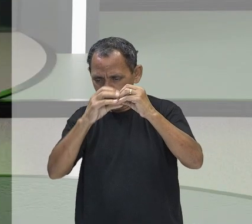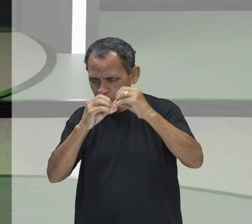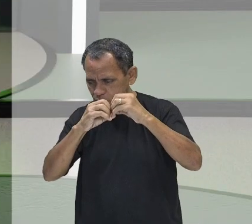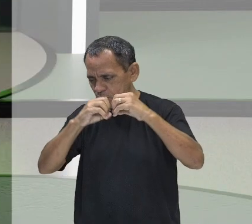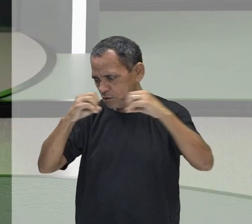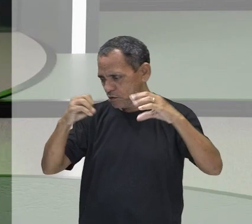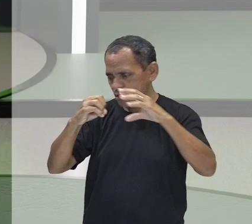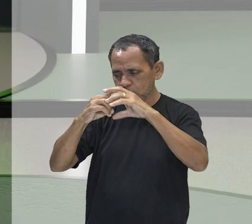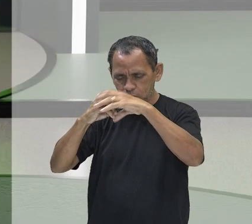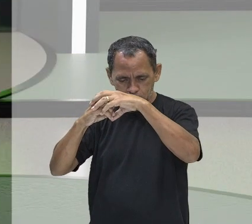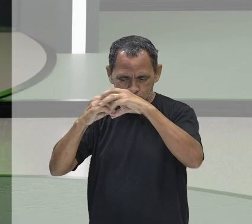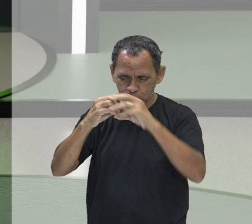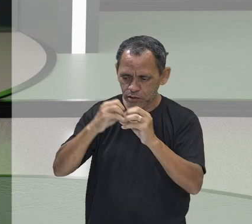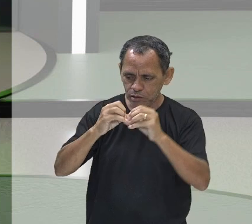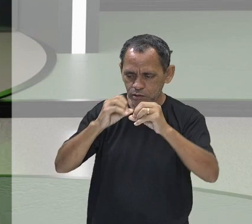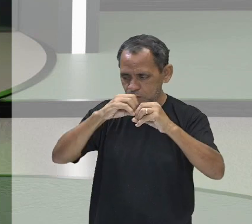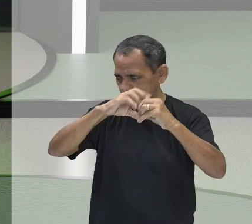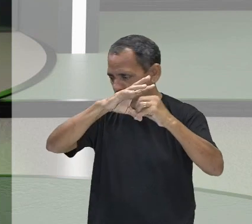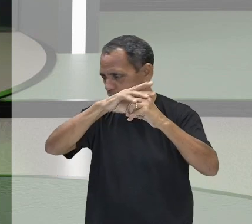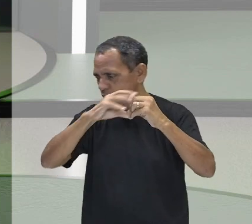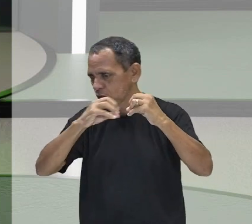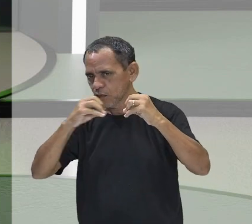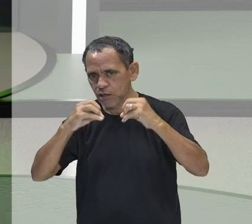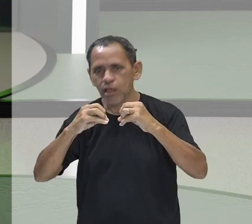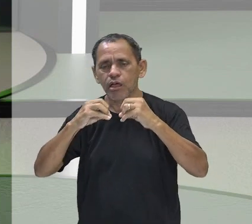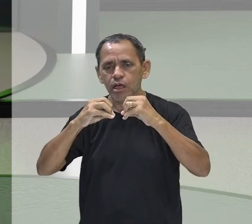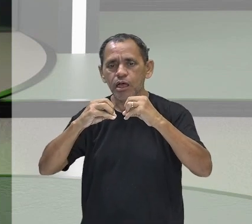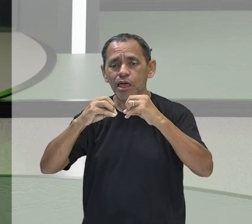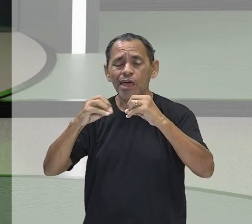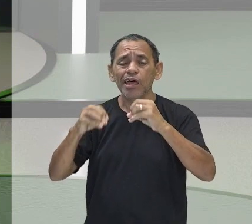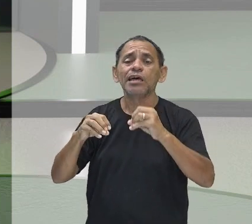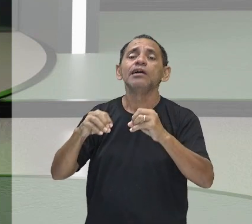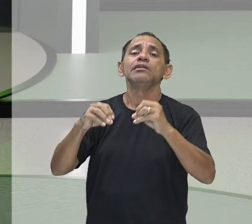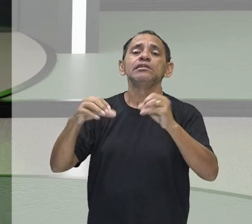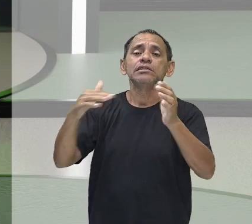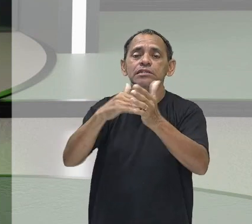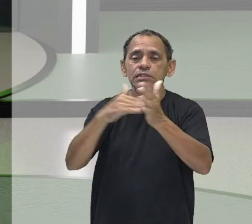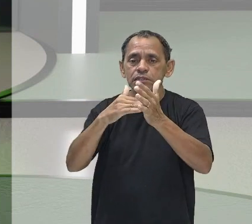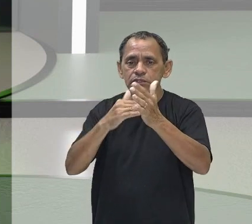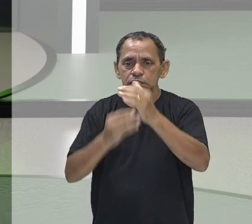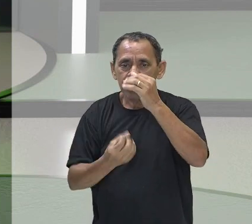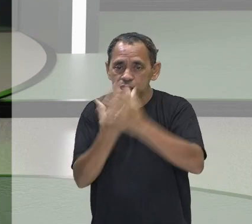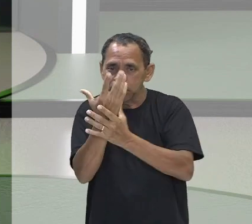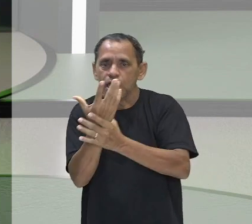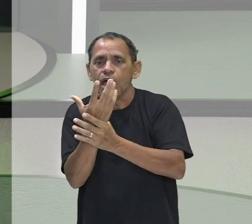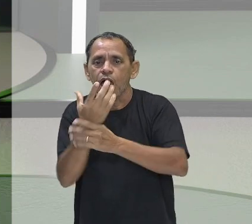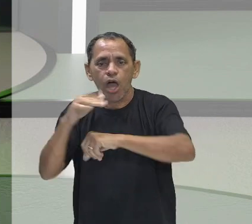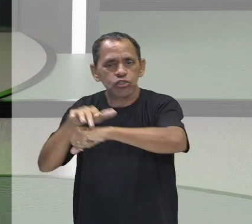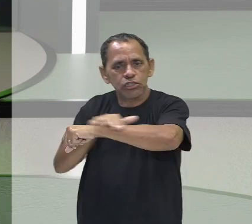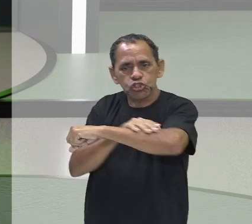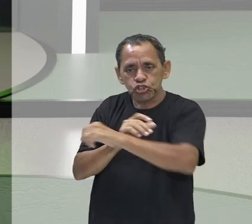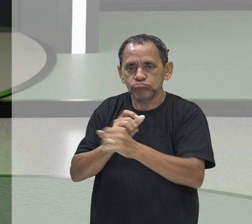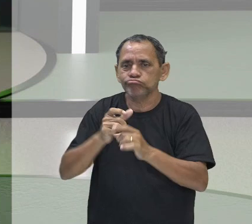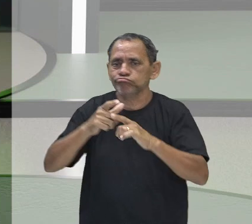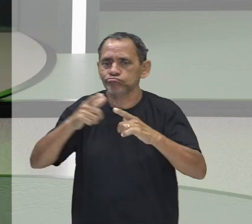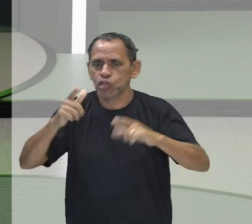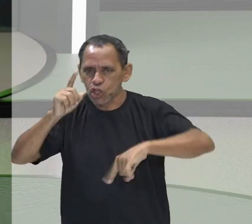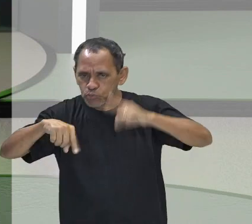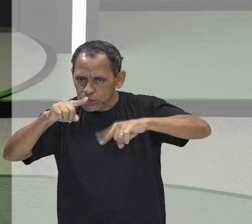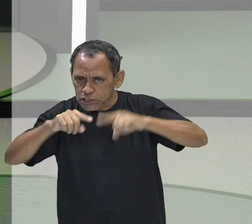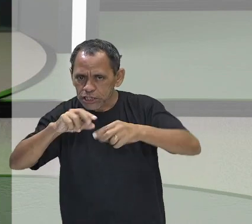até formar um pequeno tecido com uma grande quantidade de